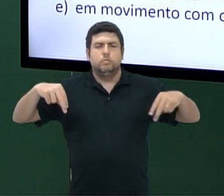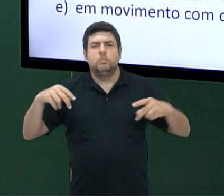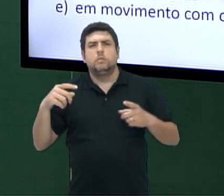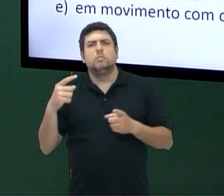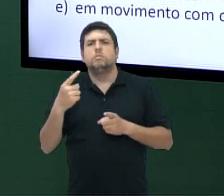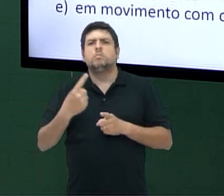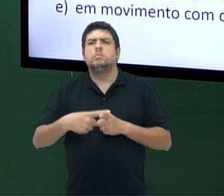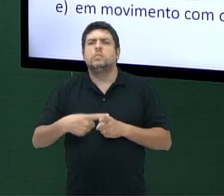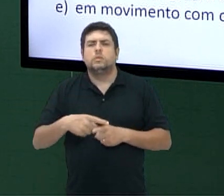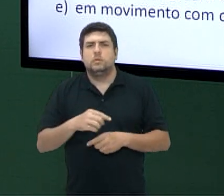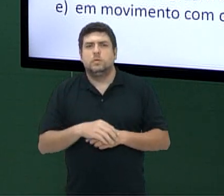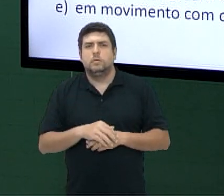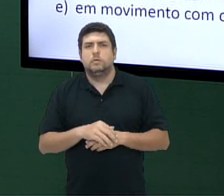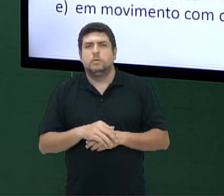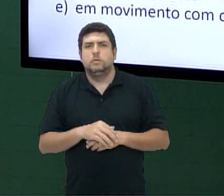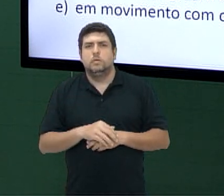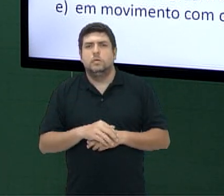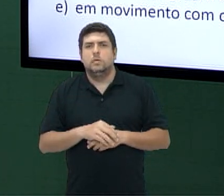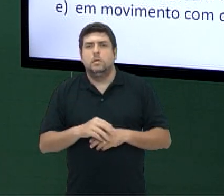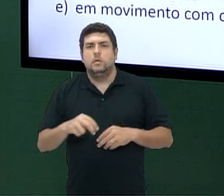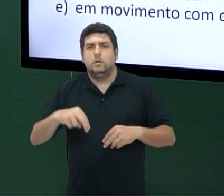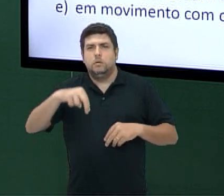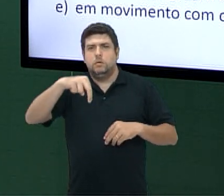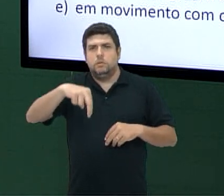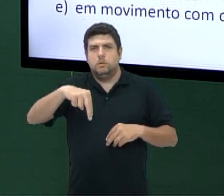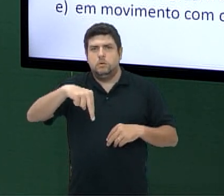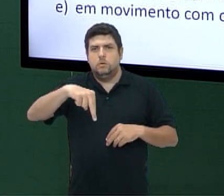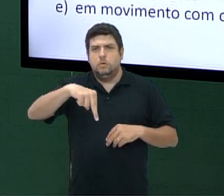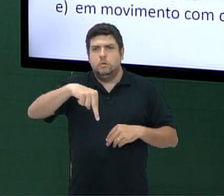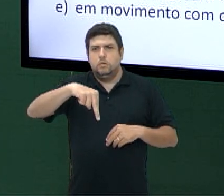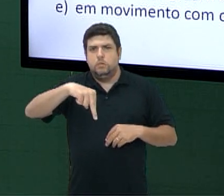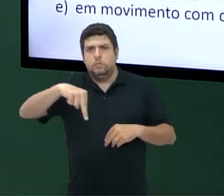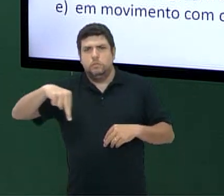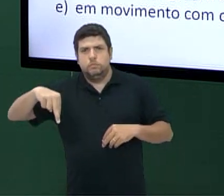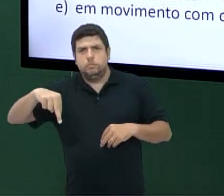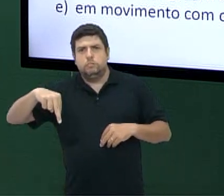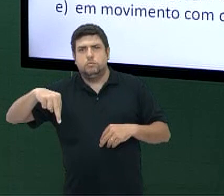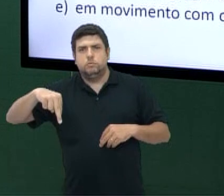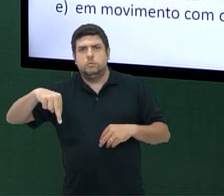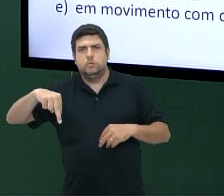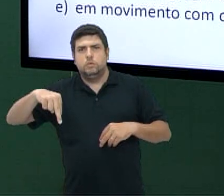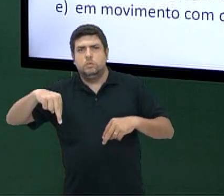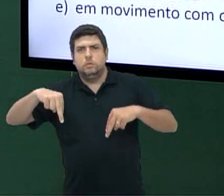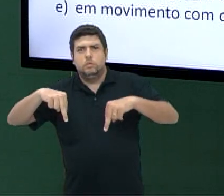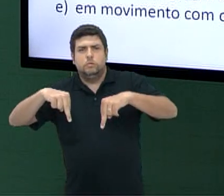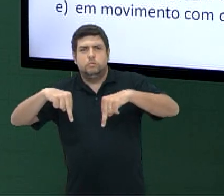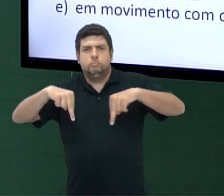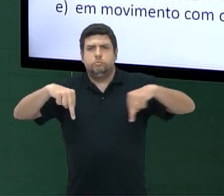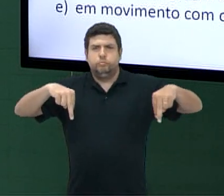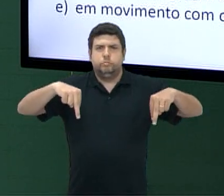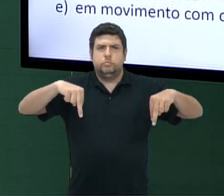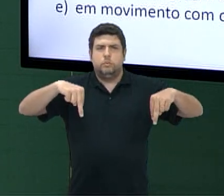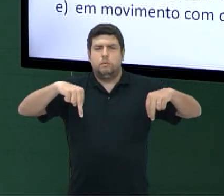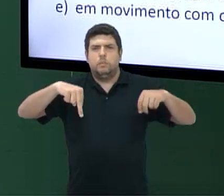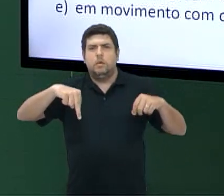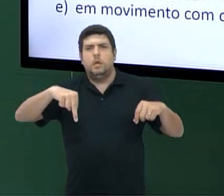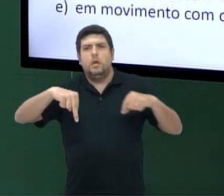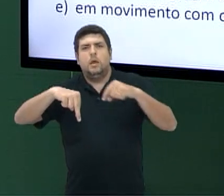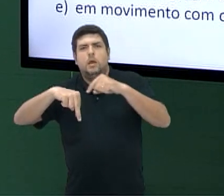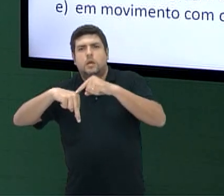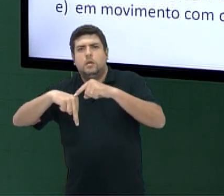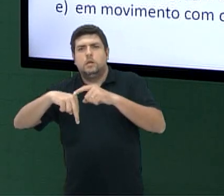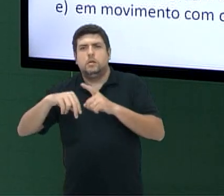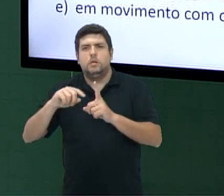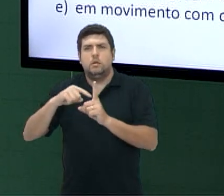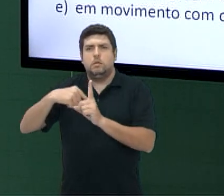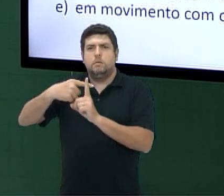simples. Esse cara vai adquirir uma quantidade de movimento mais que. E esse cara aqui vai adquirir